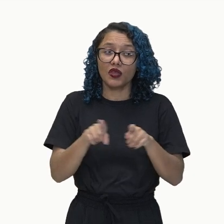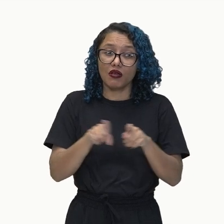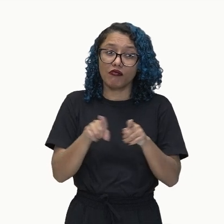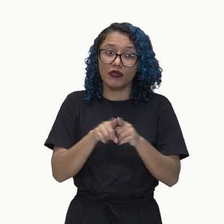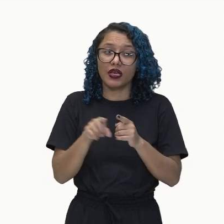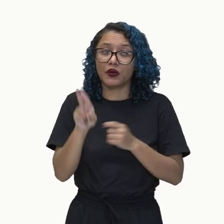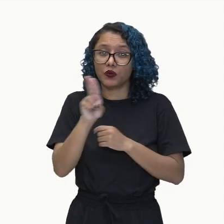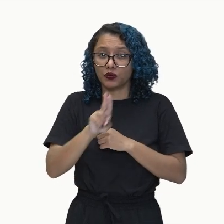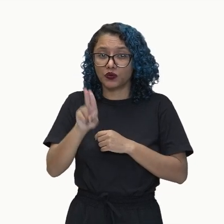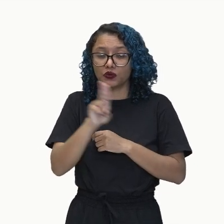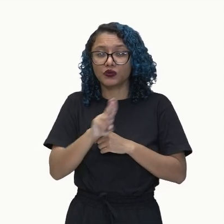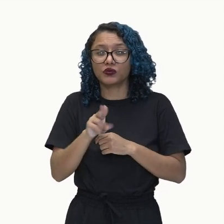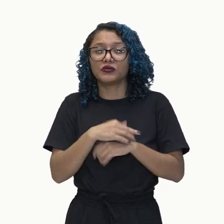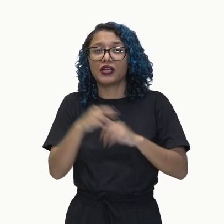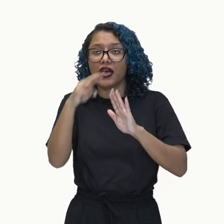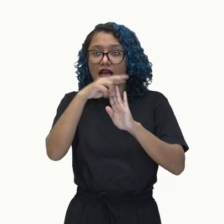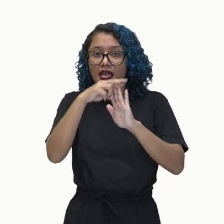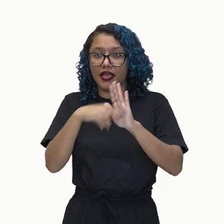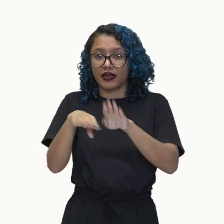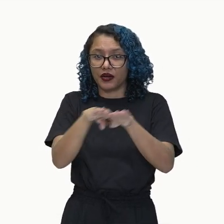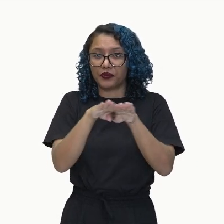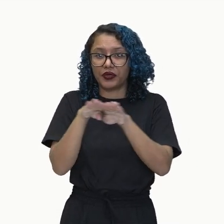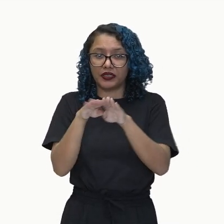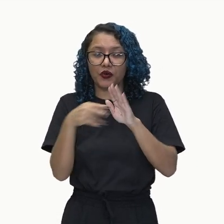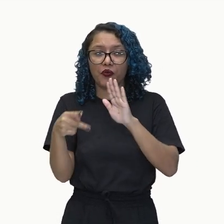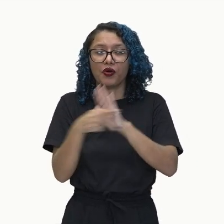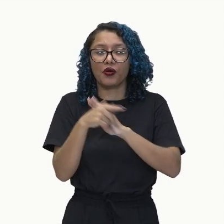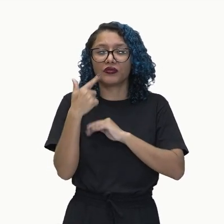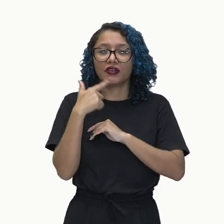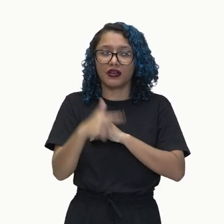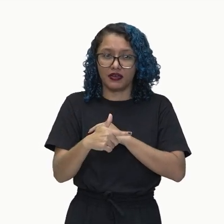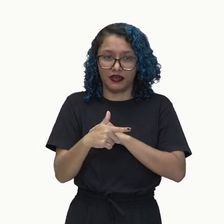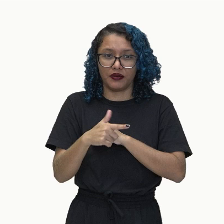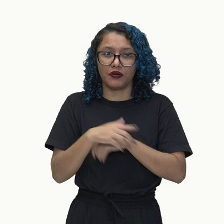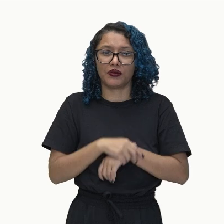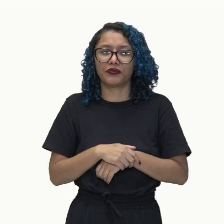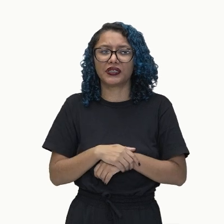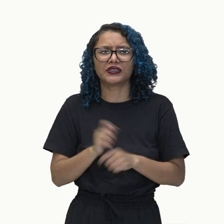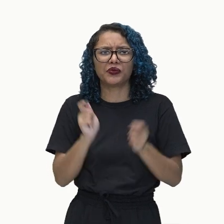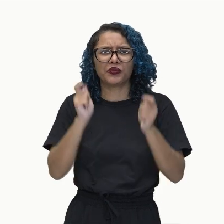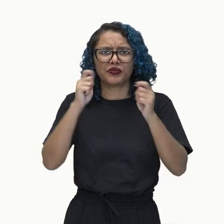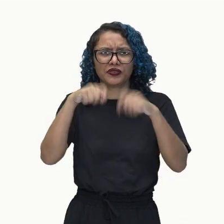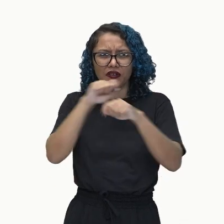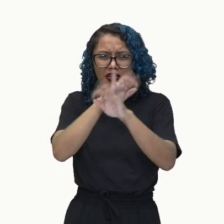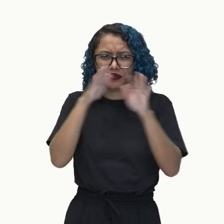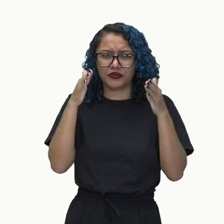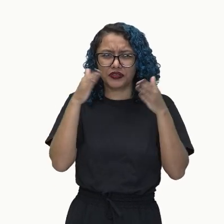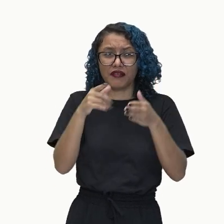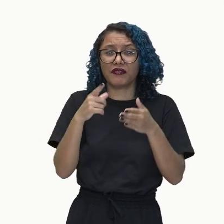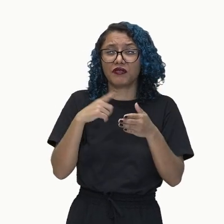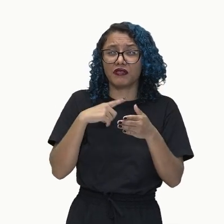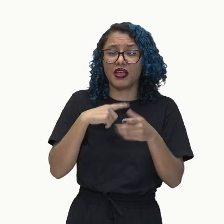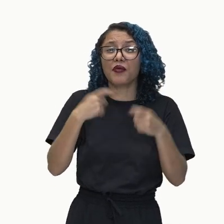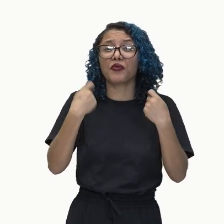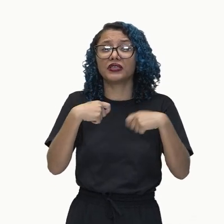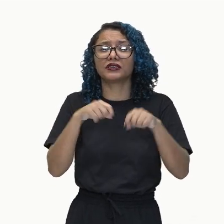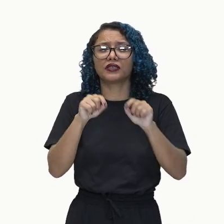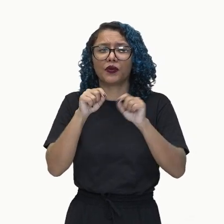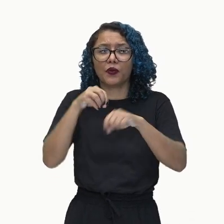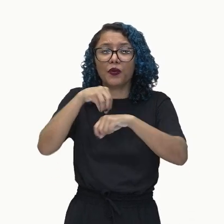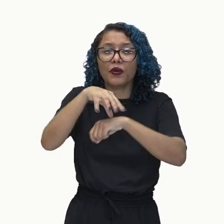língua portuguesa, né? Para manter a clareza e objetividade, recomenda-se que a norma padrão seja a variante de linguagem utilizada nas